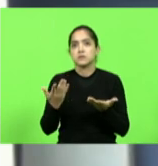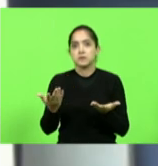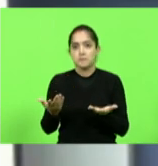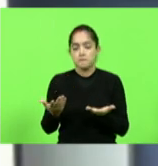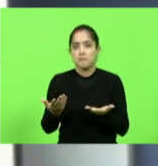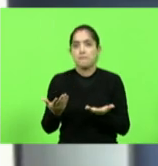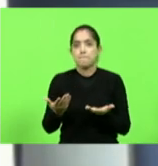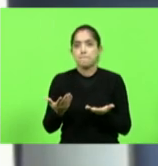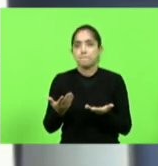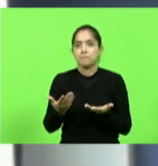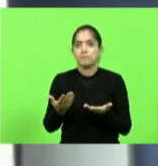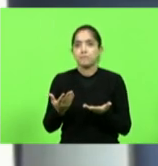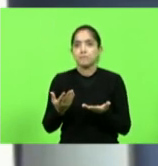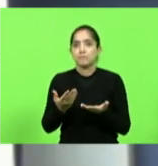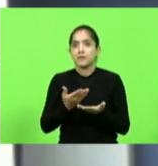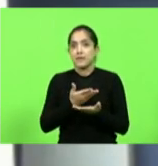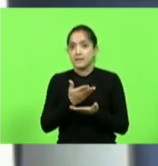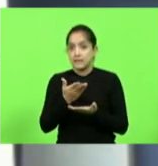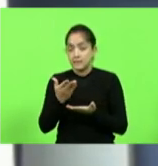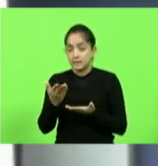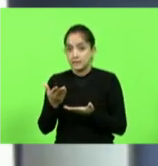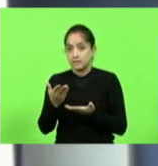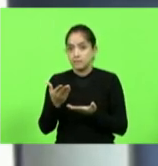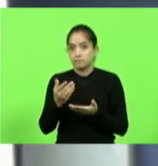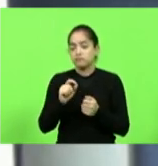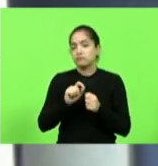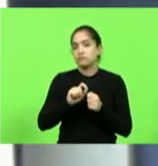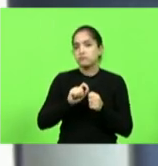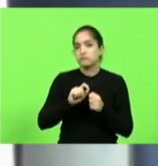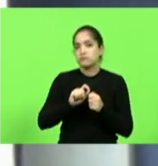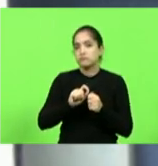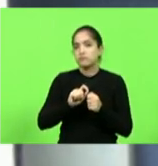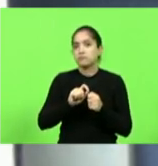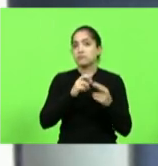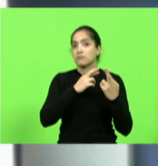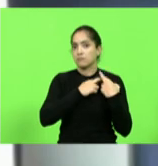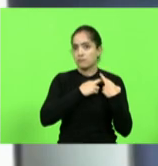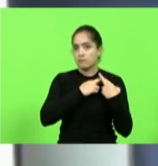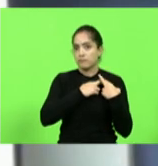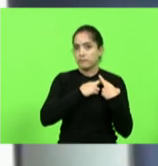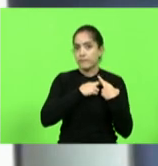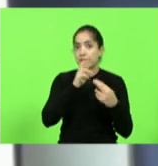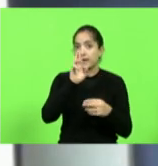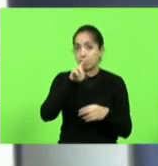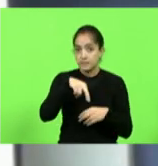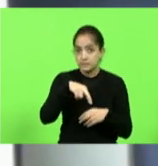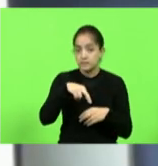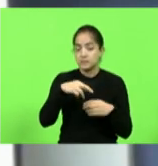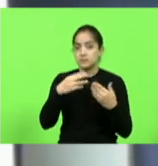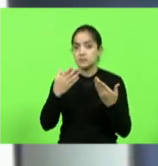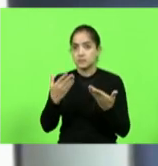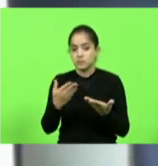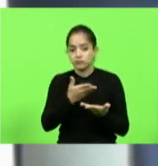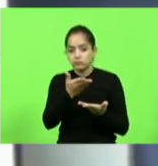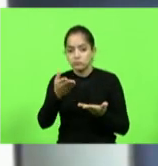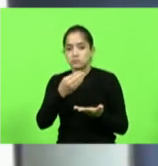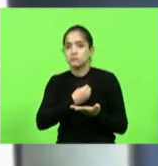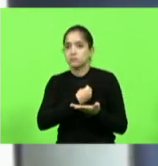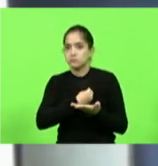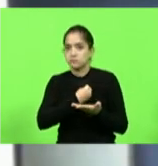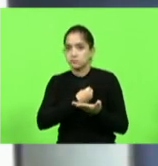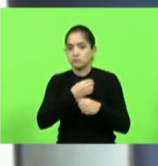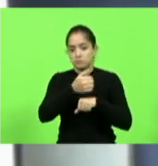Para que nós não possamos fazer daquilo que é dever e razão da existência desses profissionais na